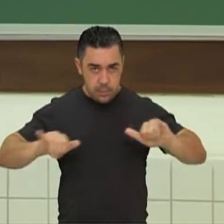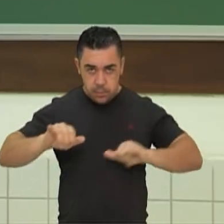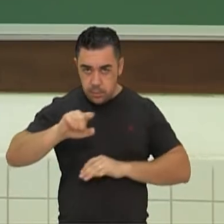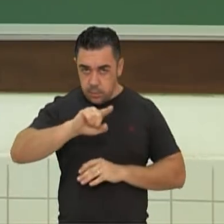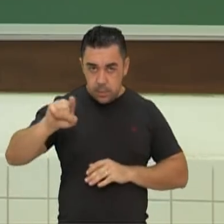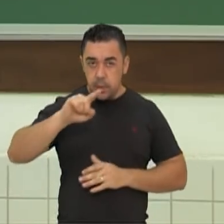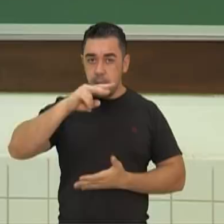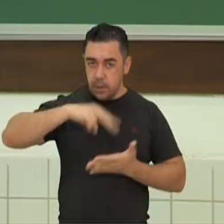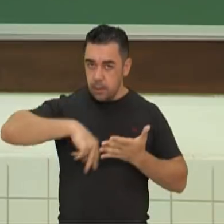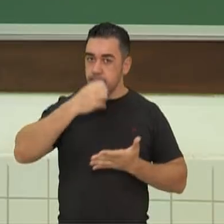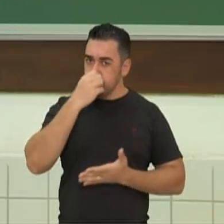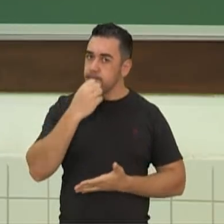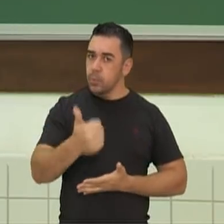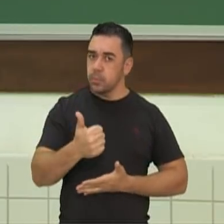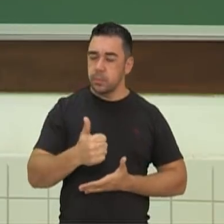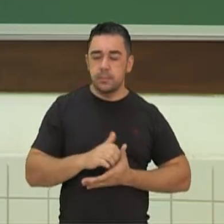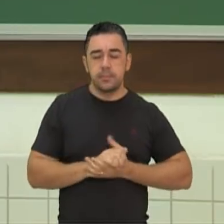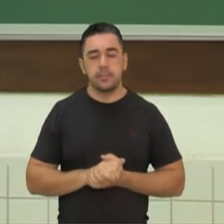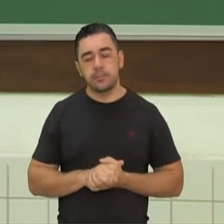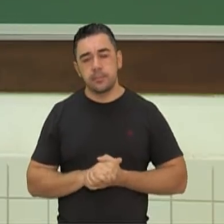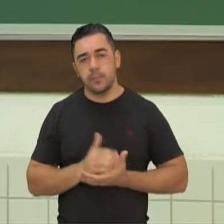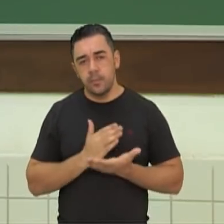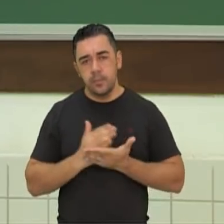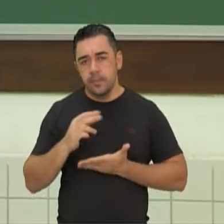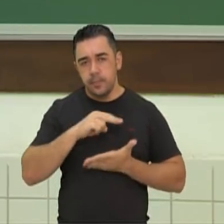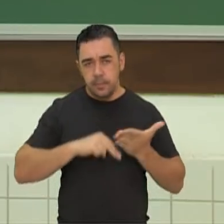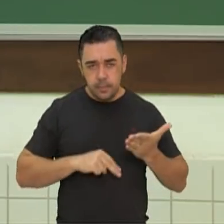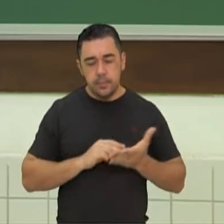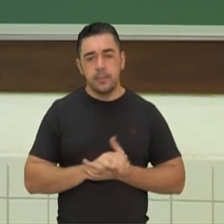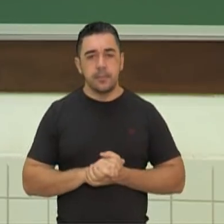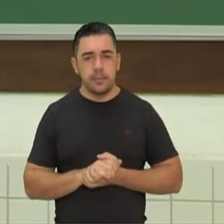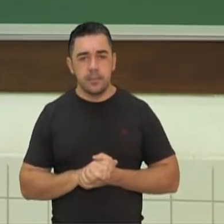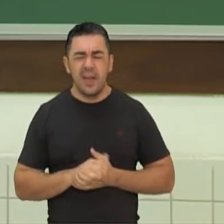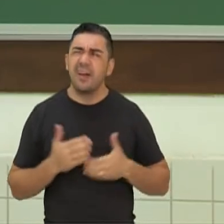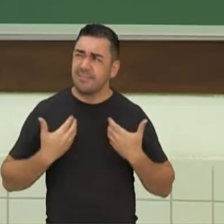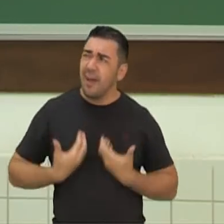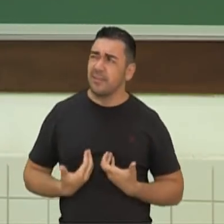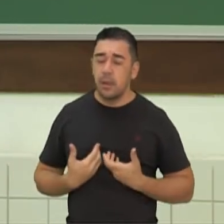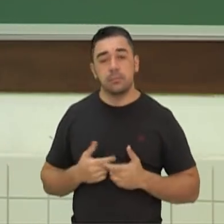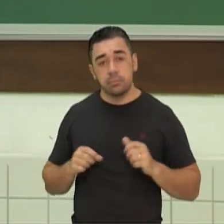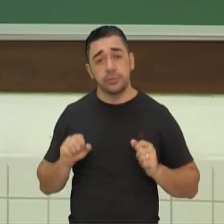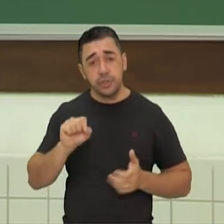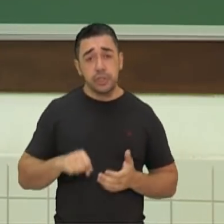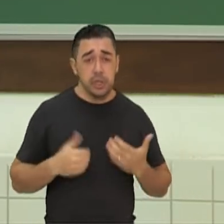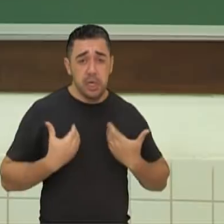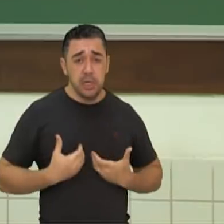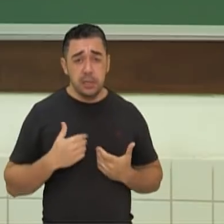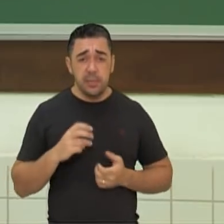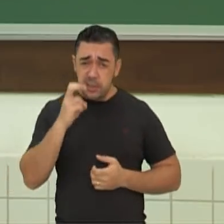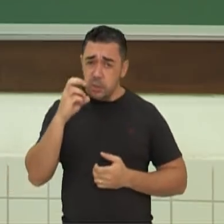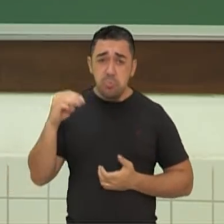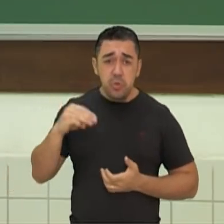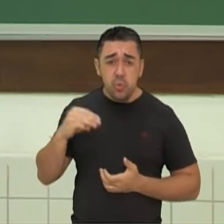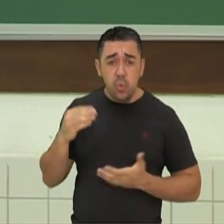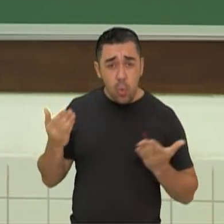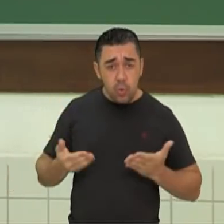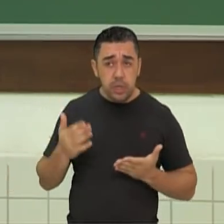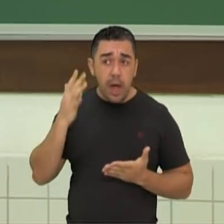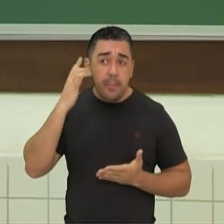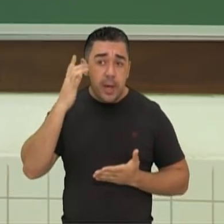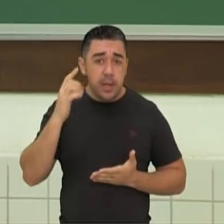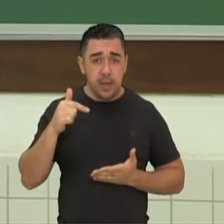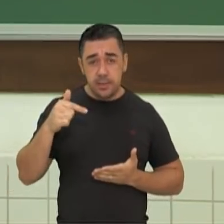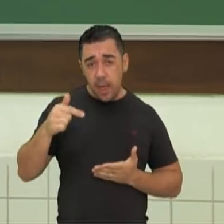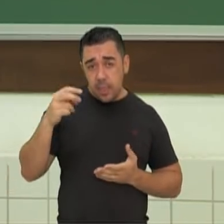vocês que ler é bom, tá? Comecem a ler. Ai, professor, cansa? Cansa. Mas leia 5 minutos hoje, amanhã leia